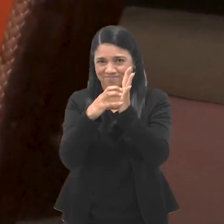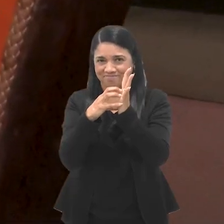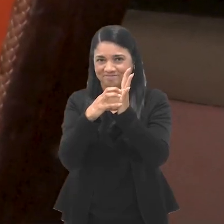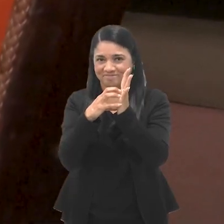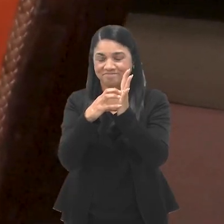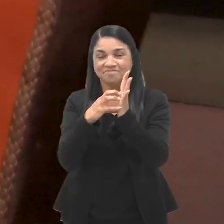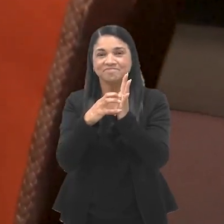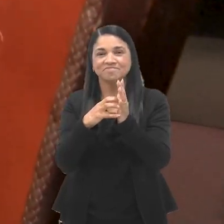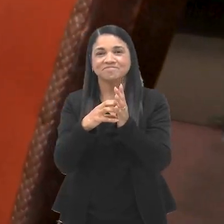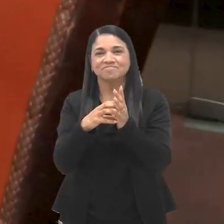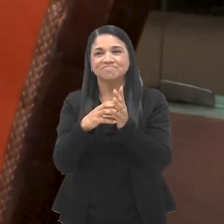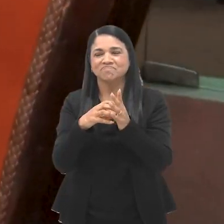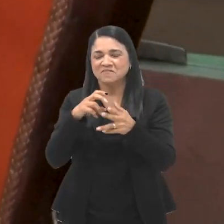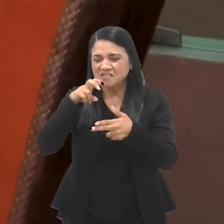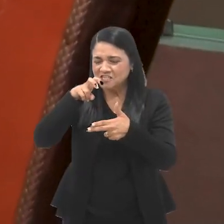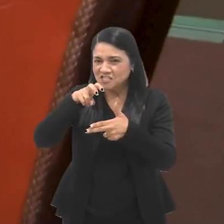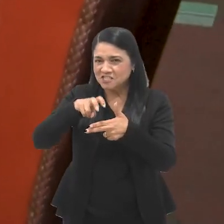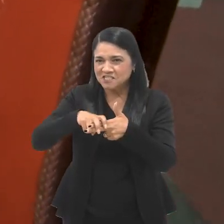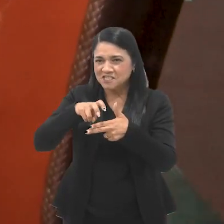os florões,